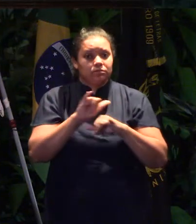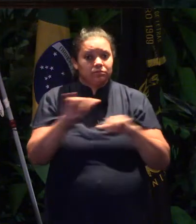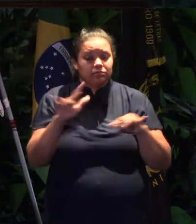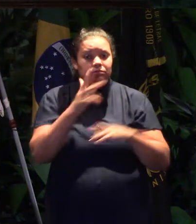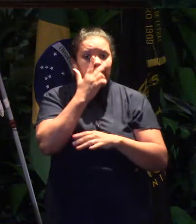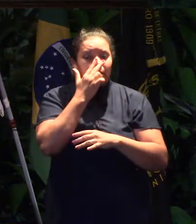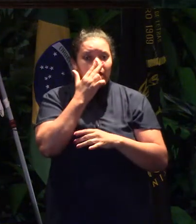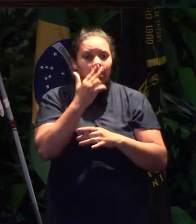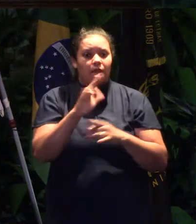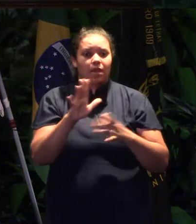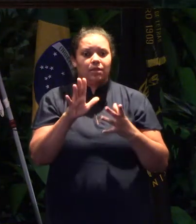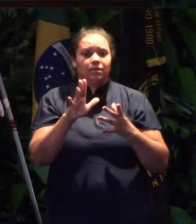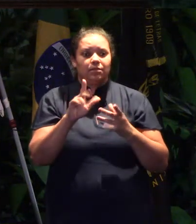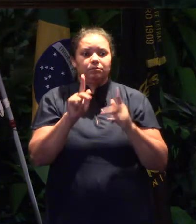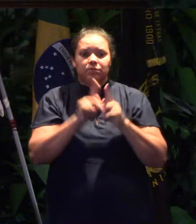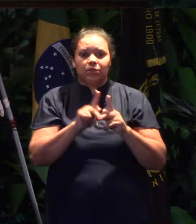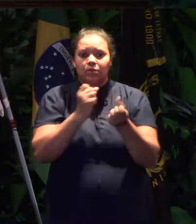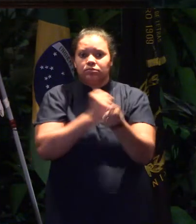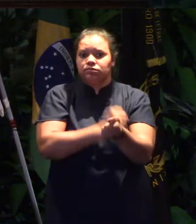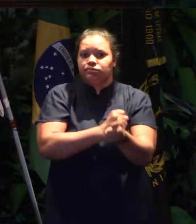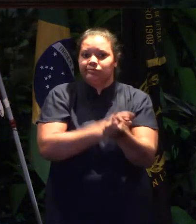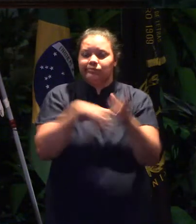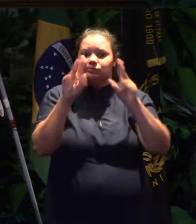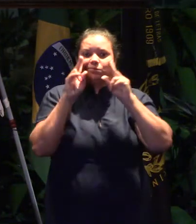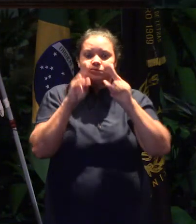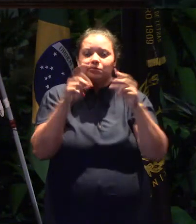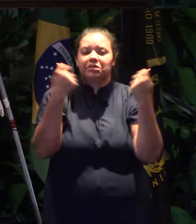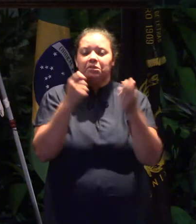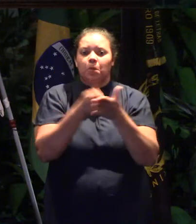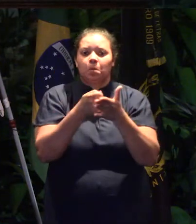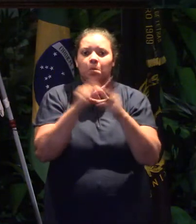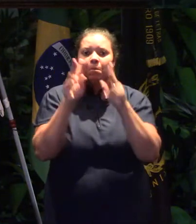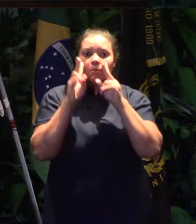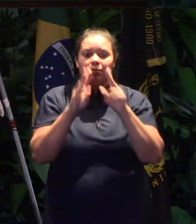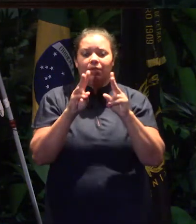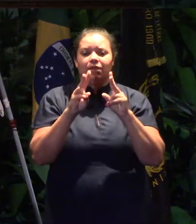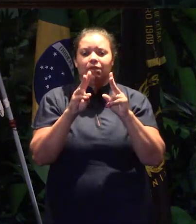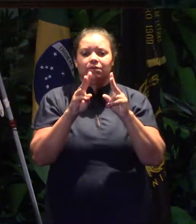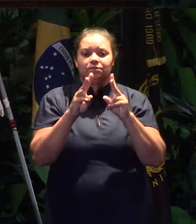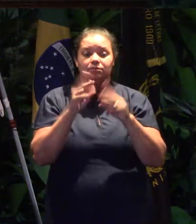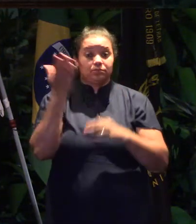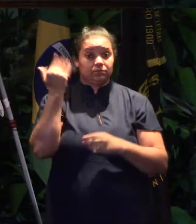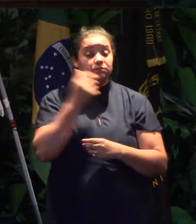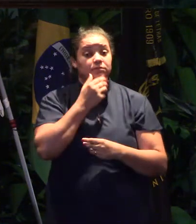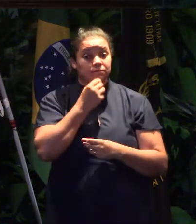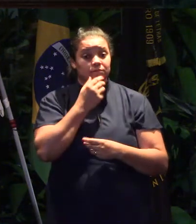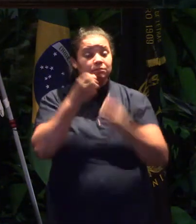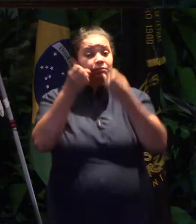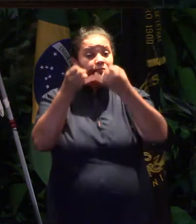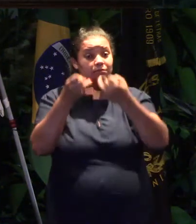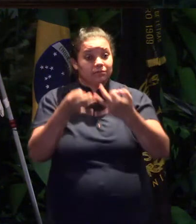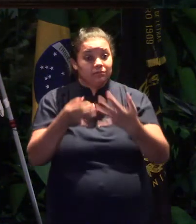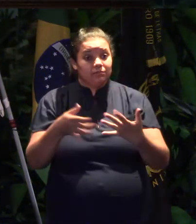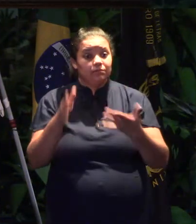cego de alguma maneira, né? O Saramago fez essa denúncia no ensaio sobre a cegueira, é disso que ele está falando, entre